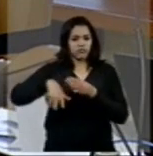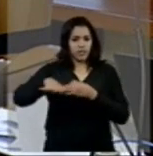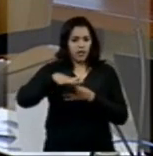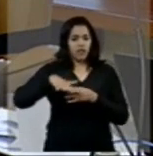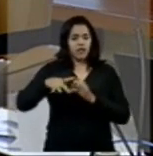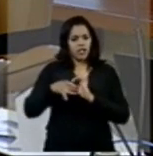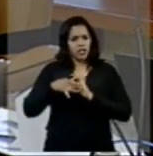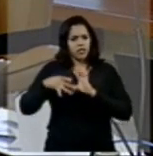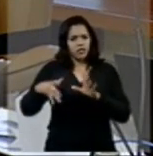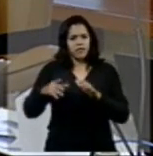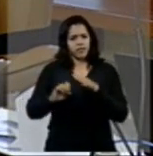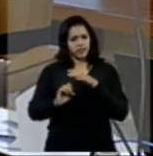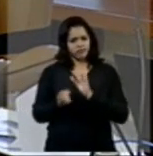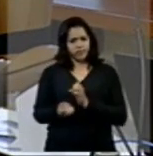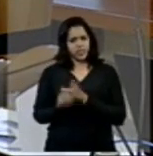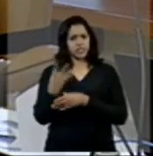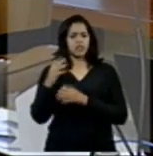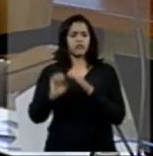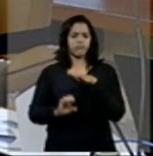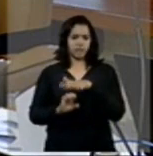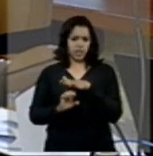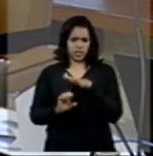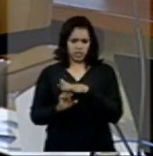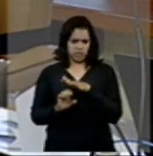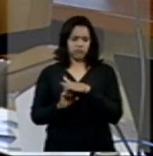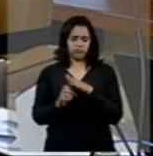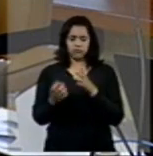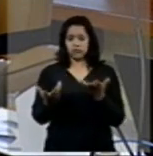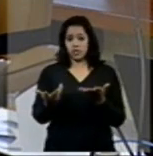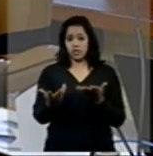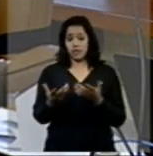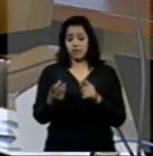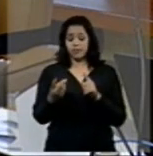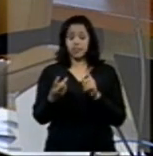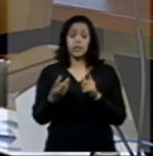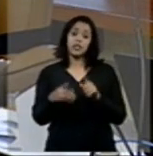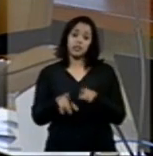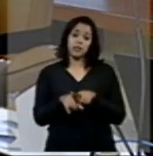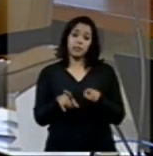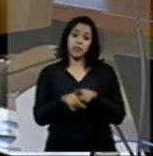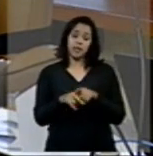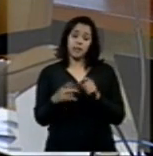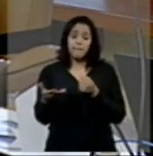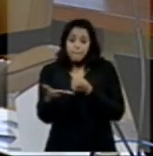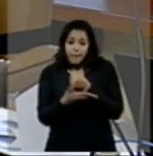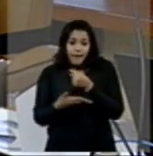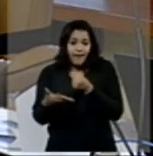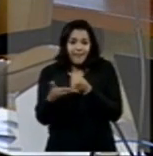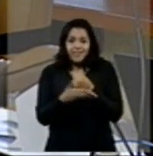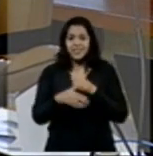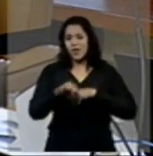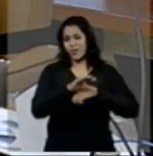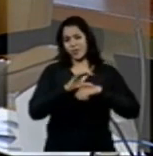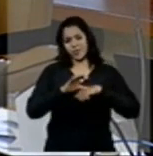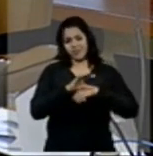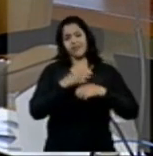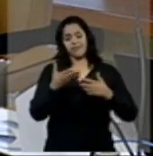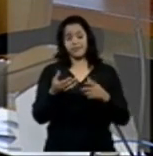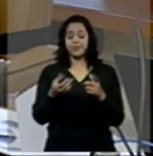livre iniciativa. Dois inequívocos fundamentos da República e, portanto, da ordem normativa